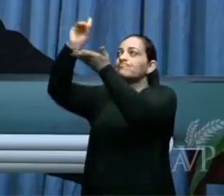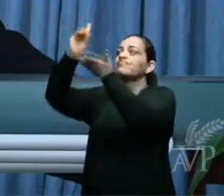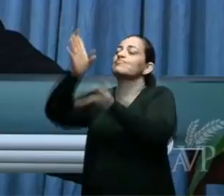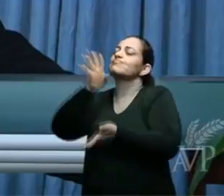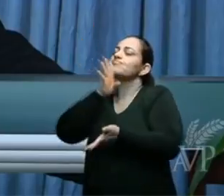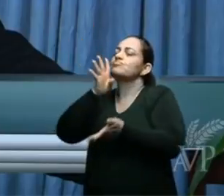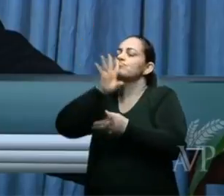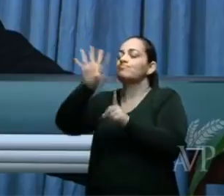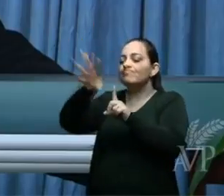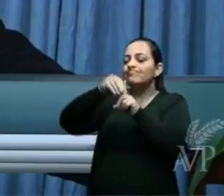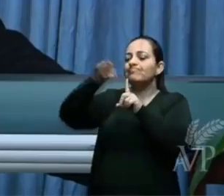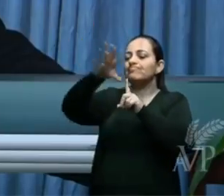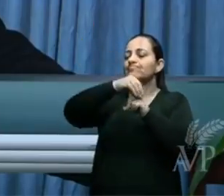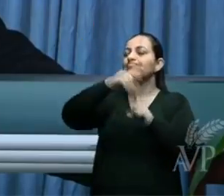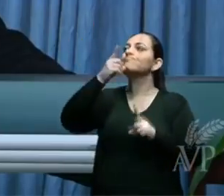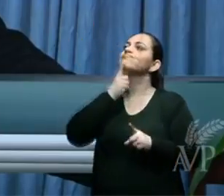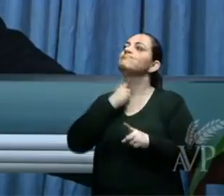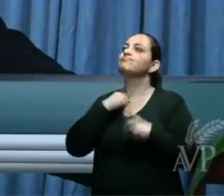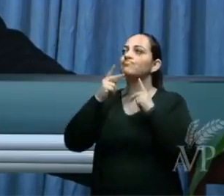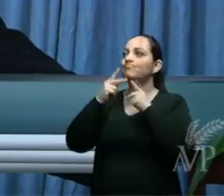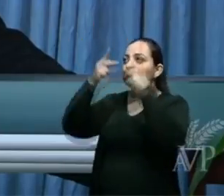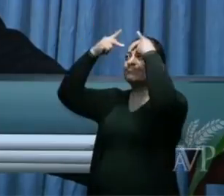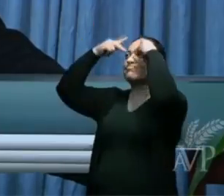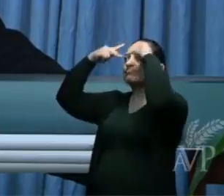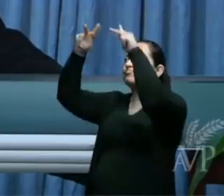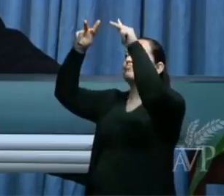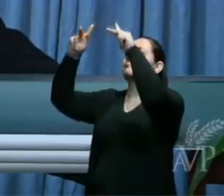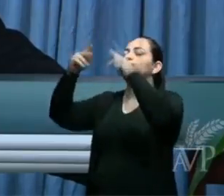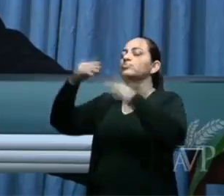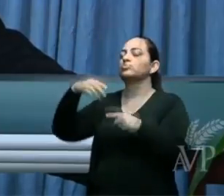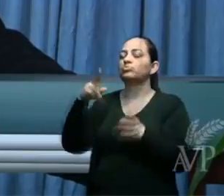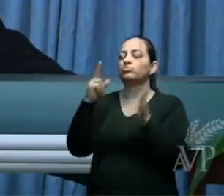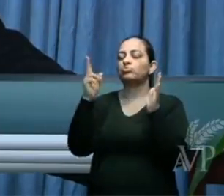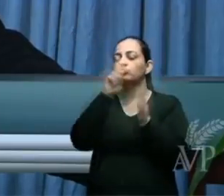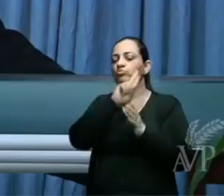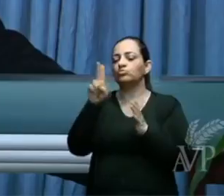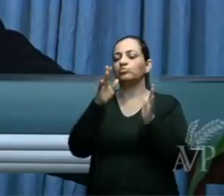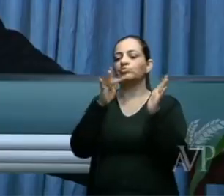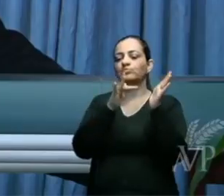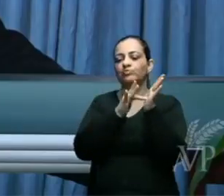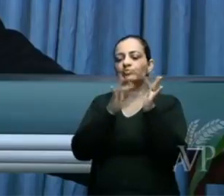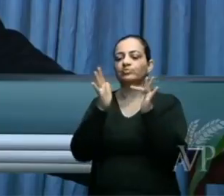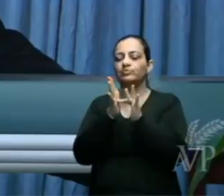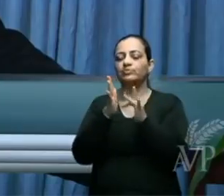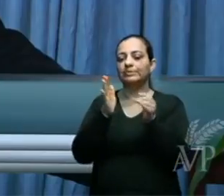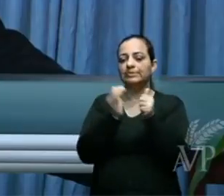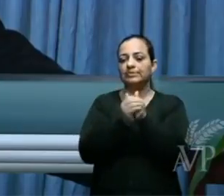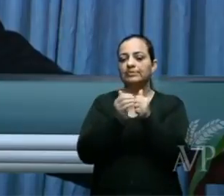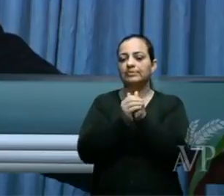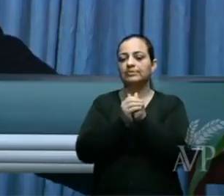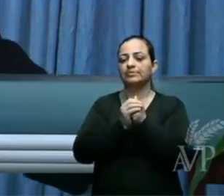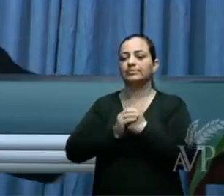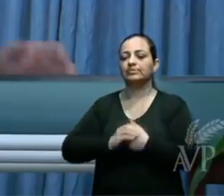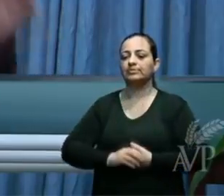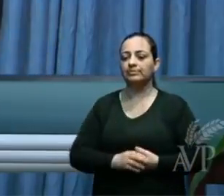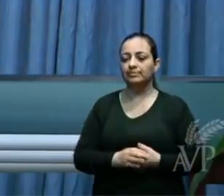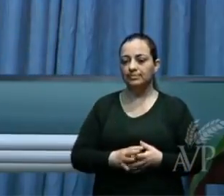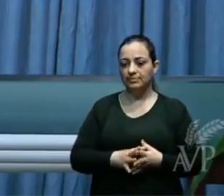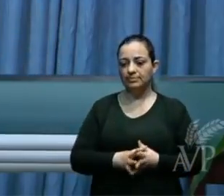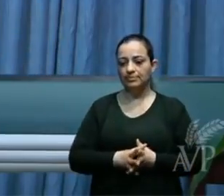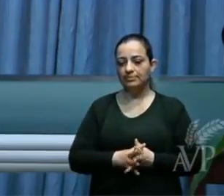conhecer a tua vontade seguir os seus passos em nome de jesus rogamos a man